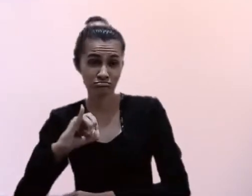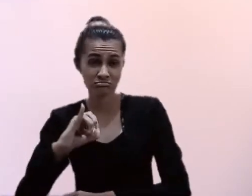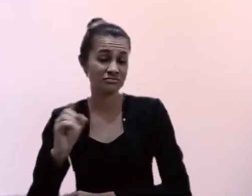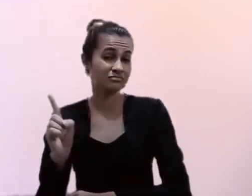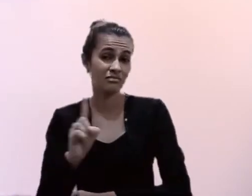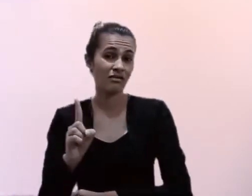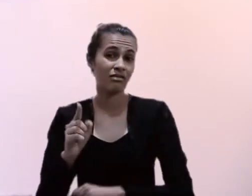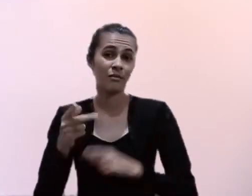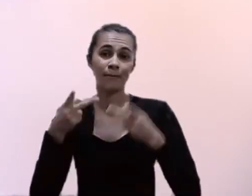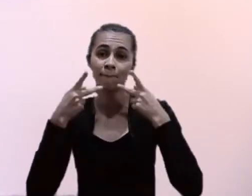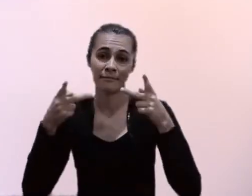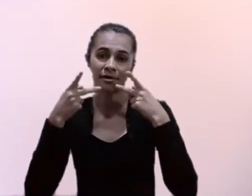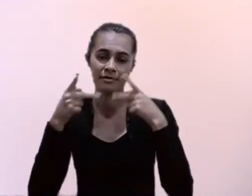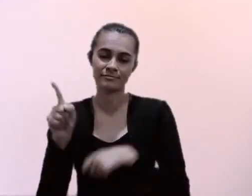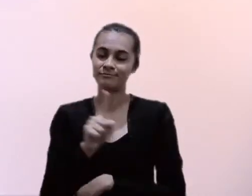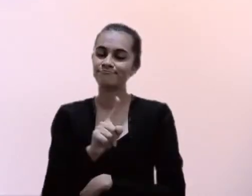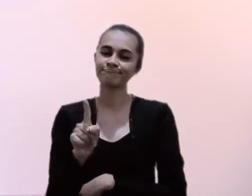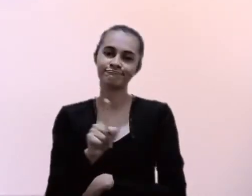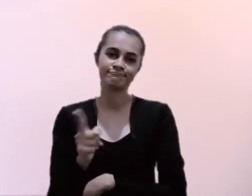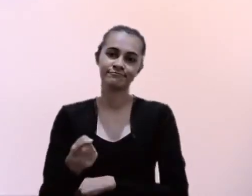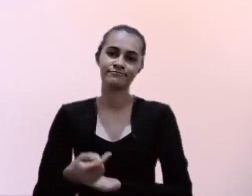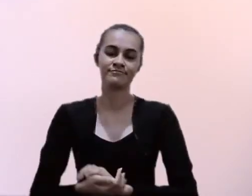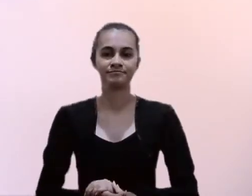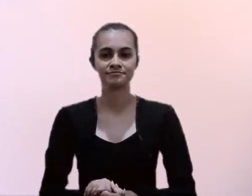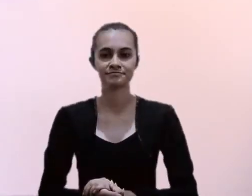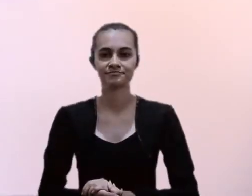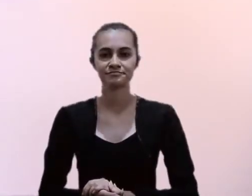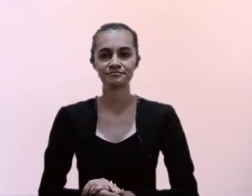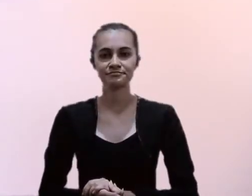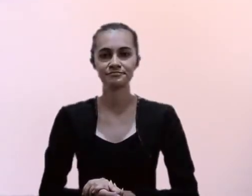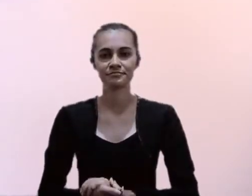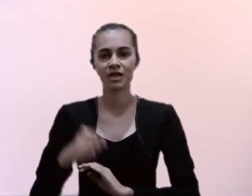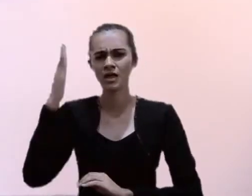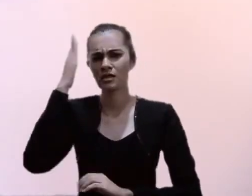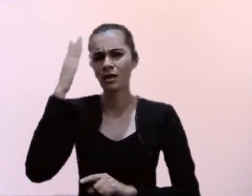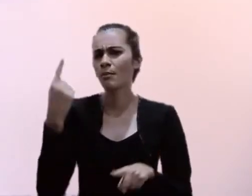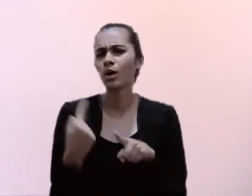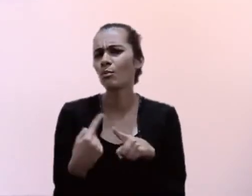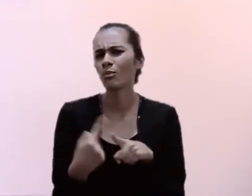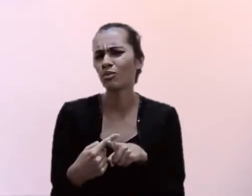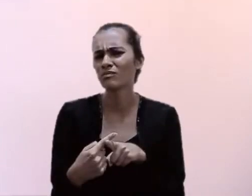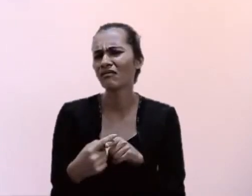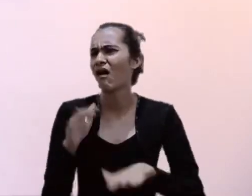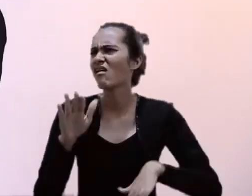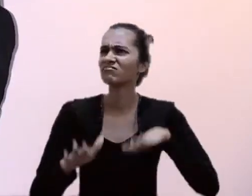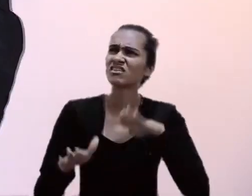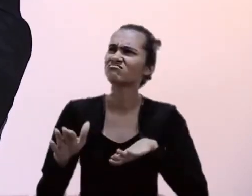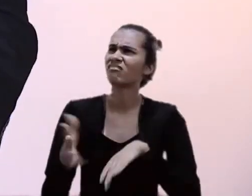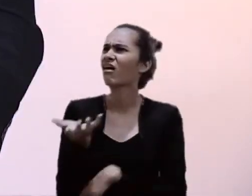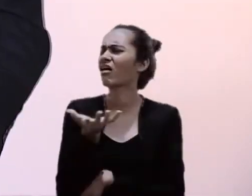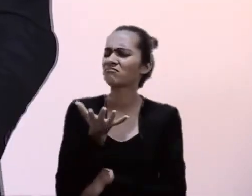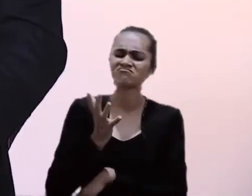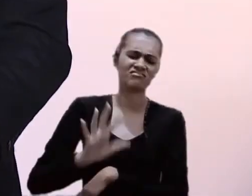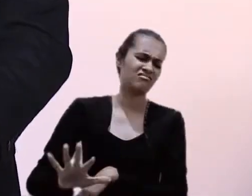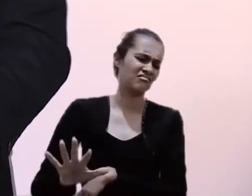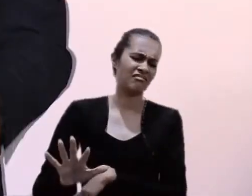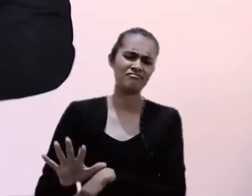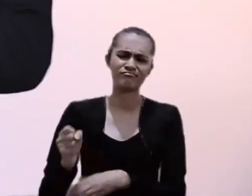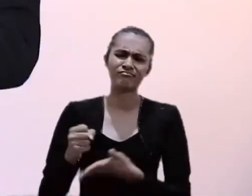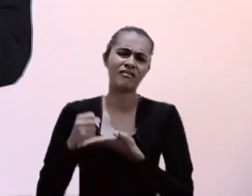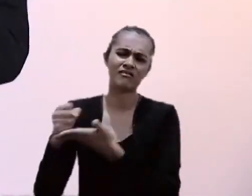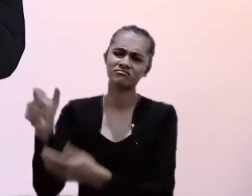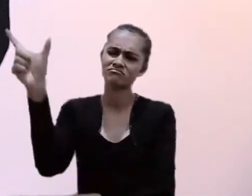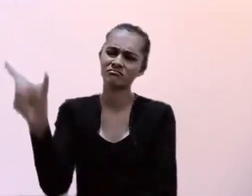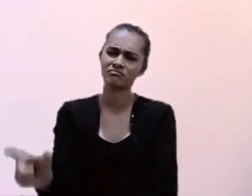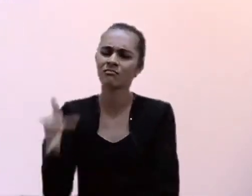Isso aqui é muito sério. Sabe por que às vezes eu não tenho desejo de trabalhar pelo meu próximo?